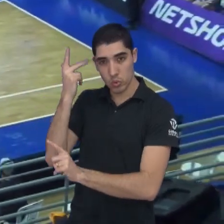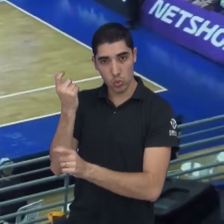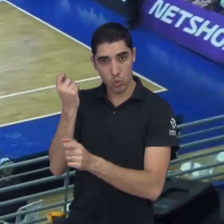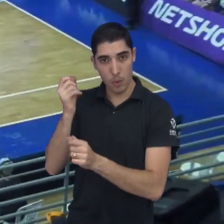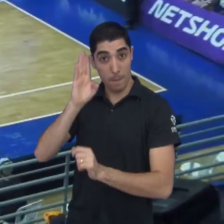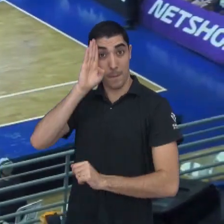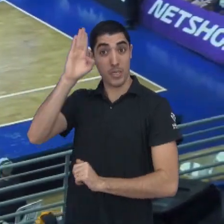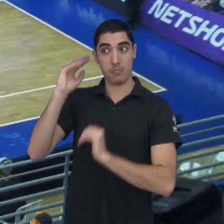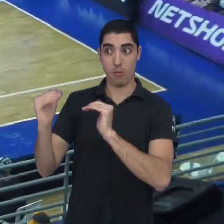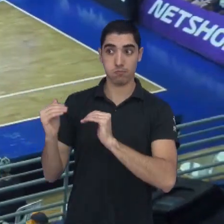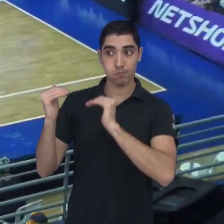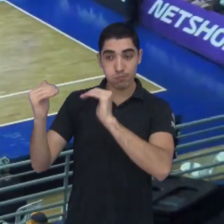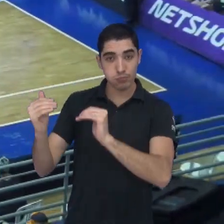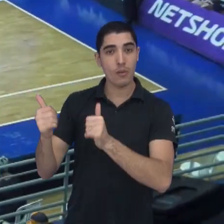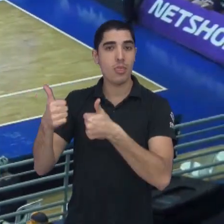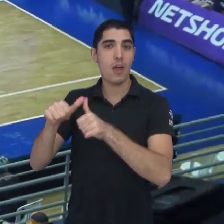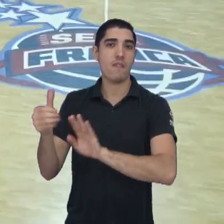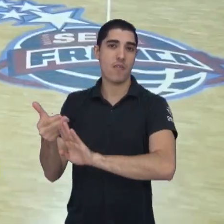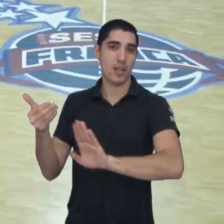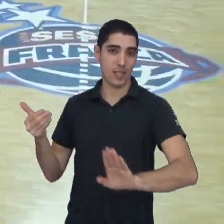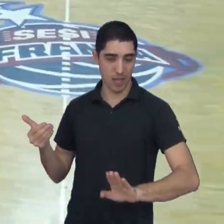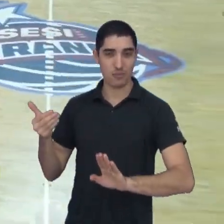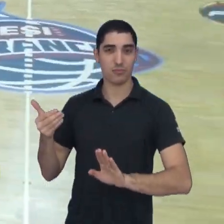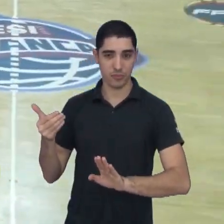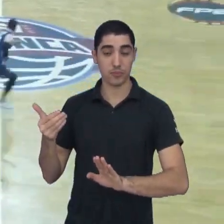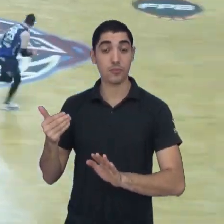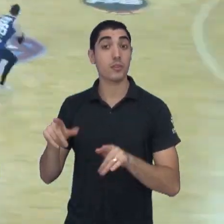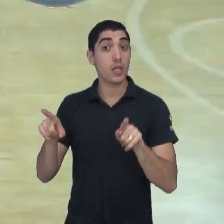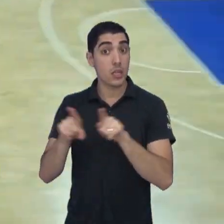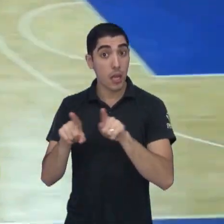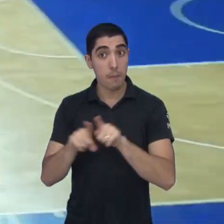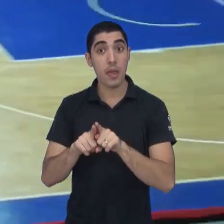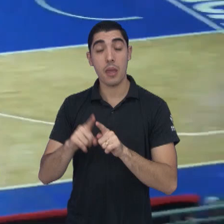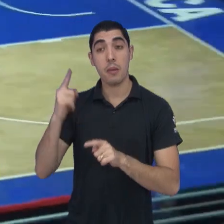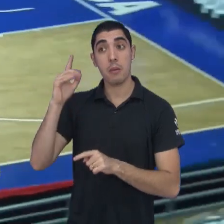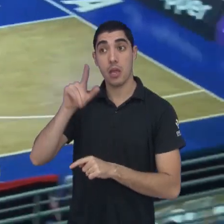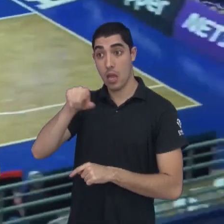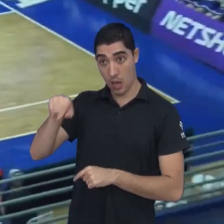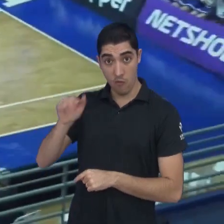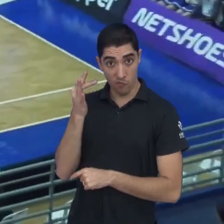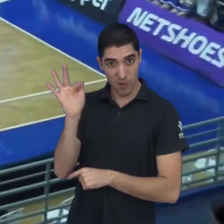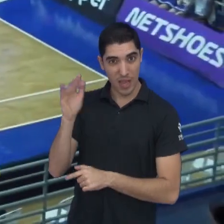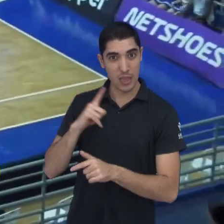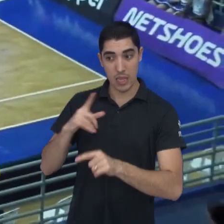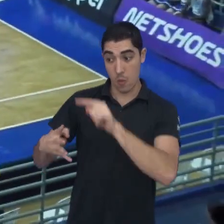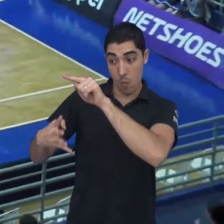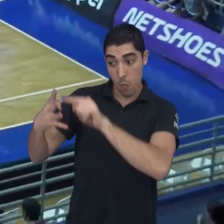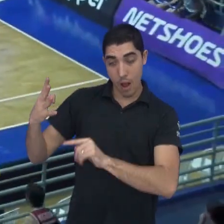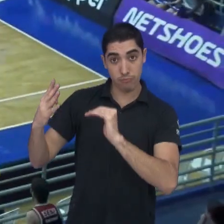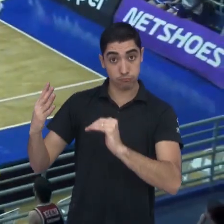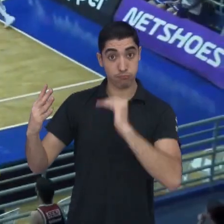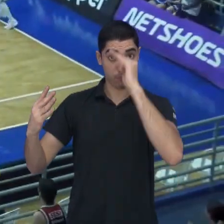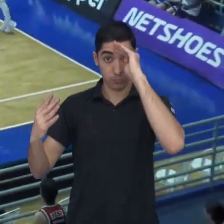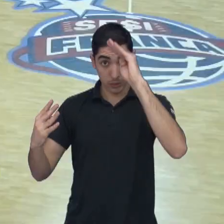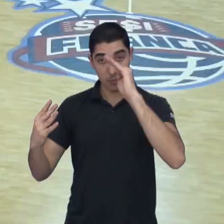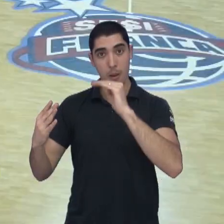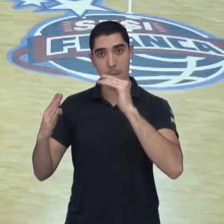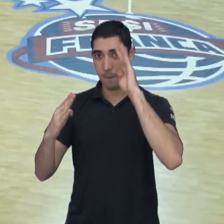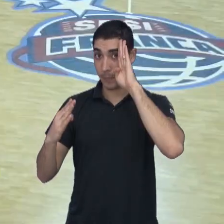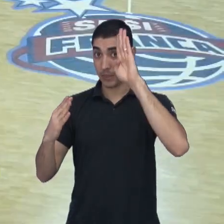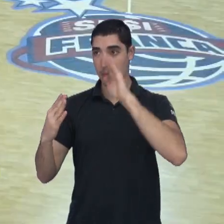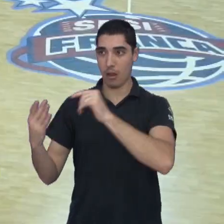porque estavam nas Olimpíadas com a seleção. Havia também a expectativa que quatro jogadores considerados titulares pudessem jogar. Dois